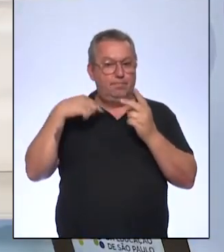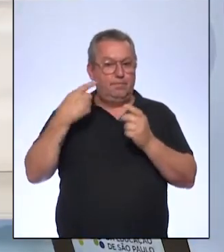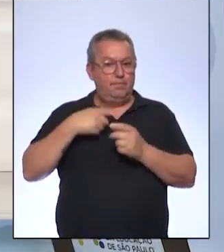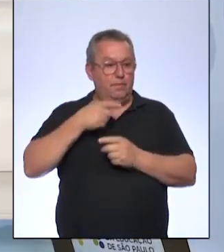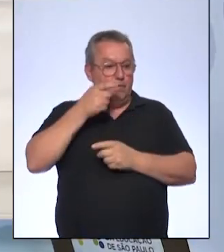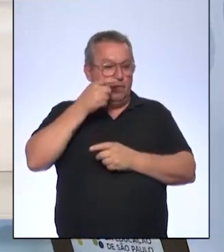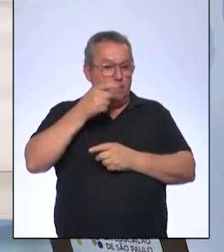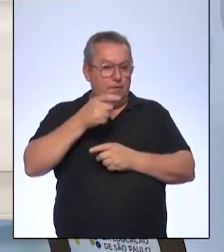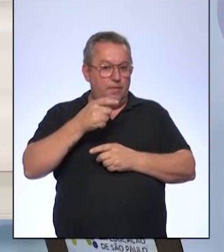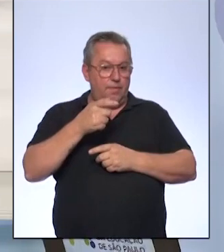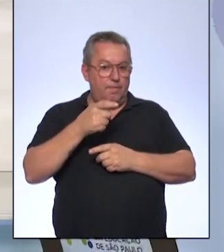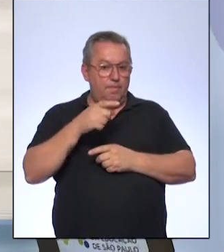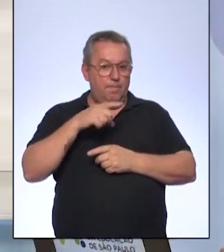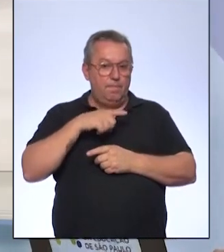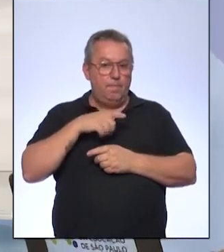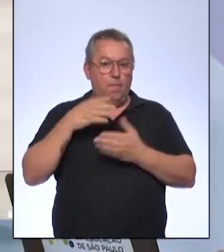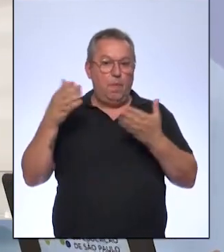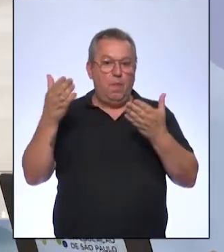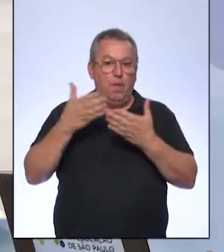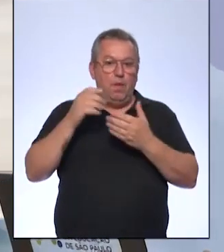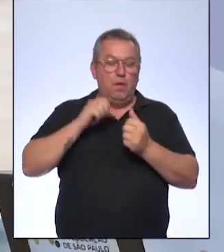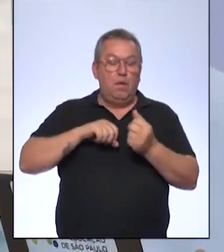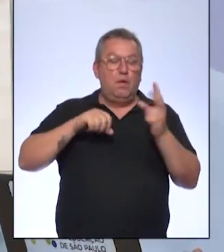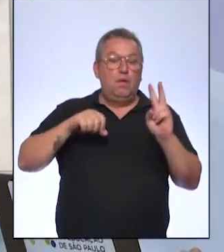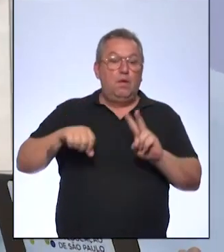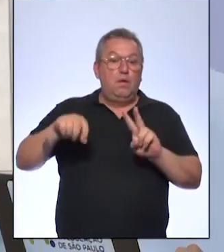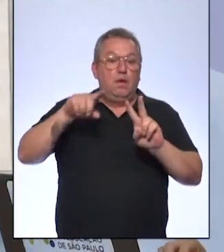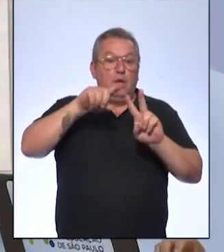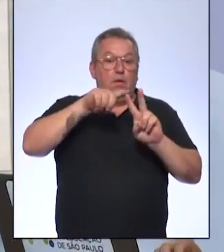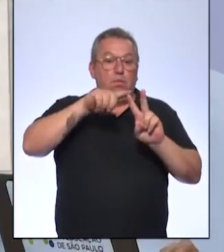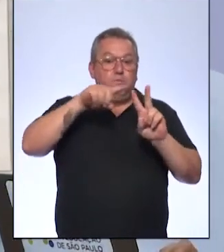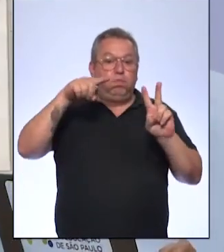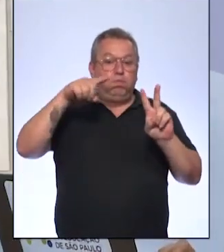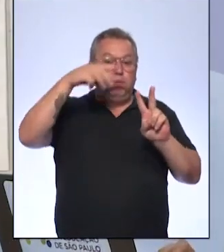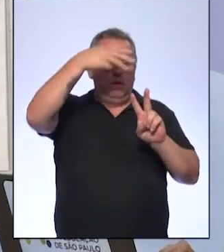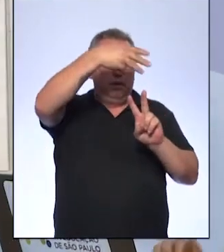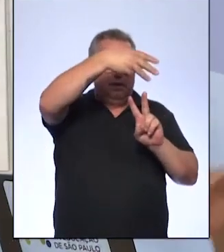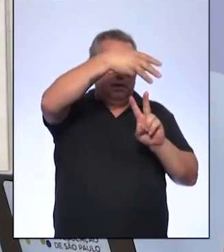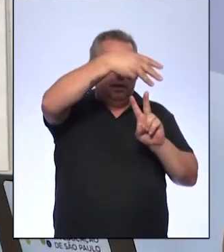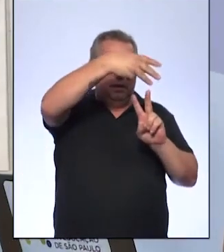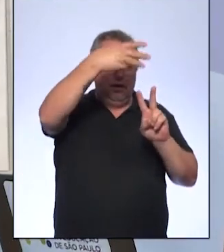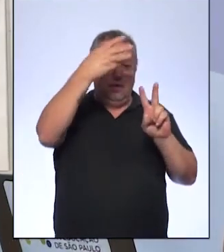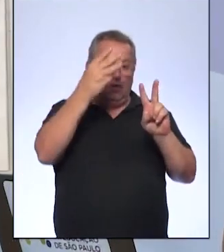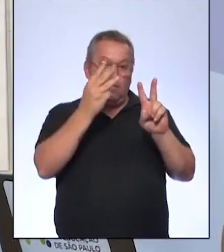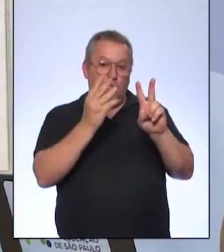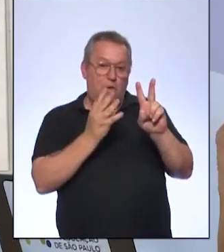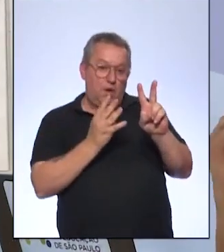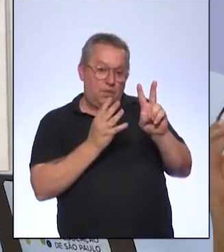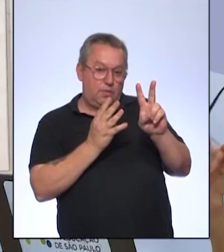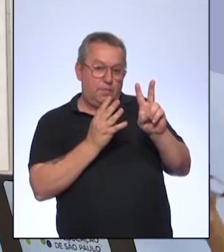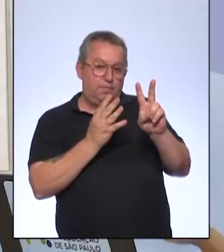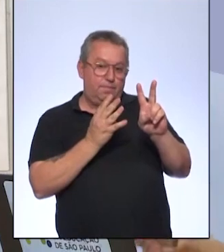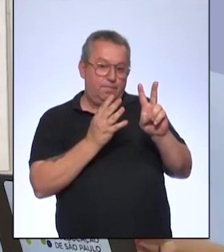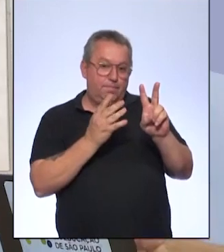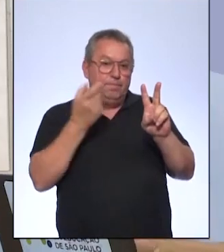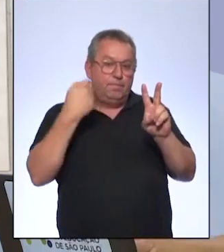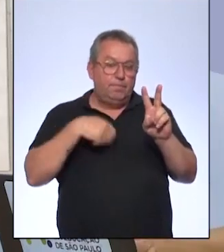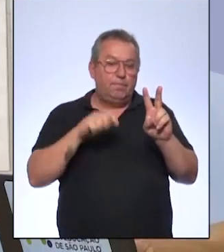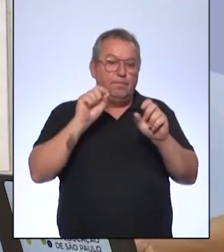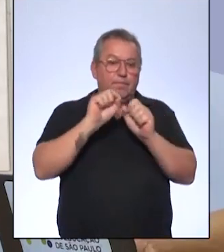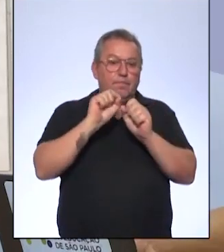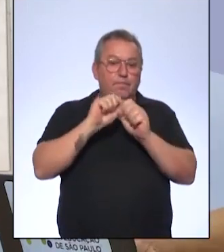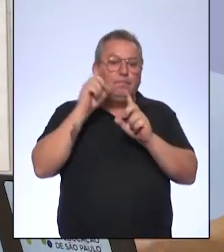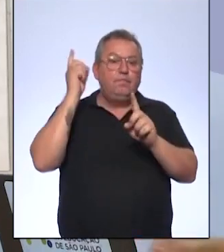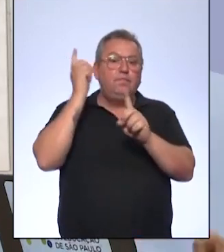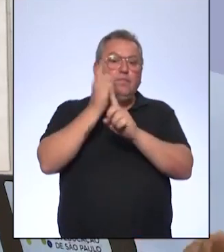aqui, ó. Eu trouxe para vocês uma raiz cúbica de 4. Nós precisamos identificar quais são